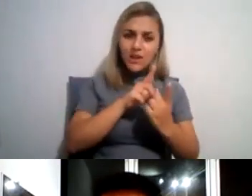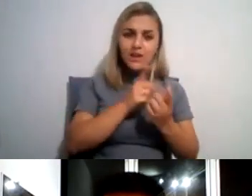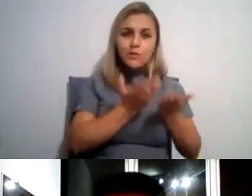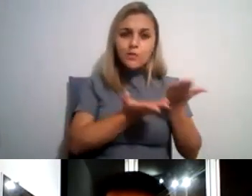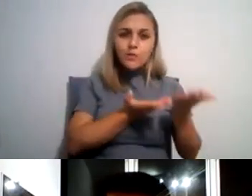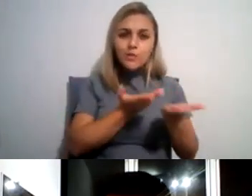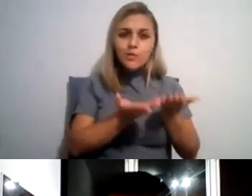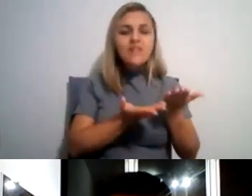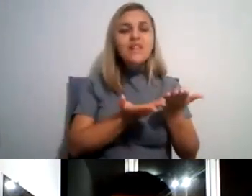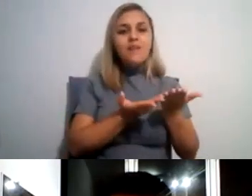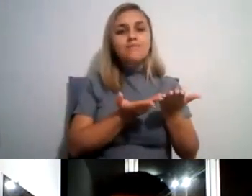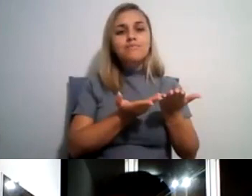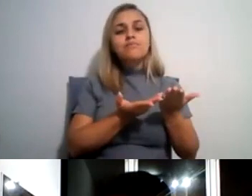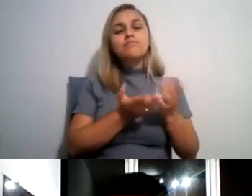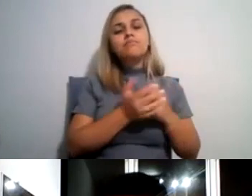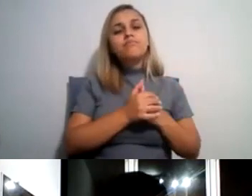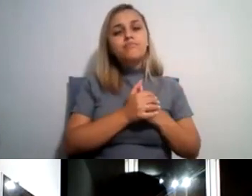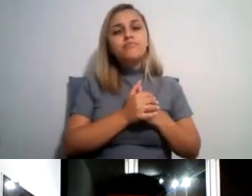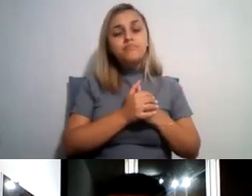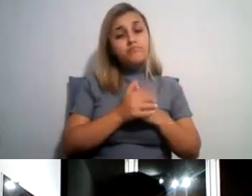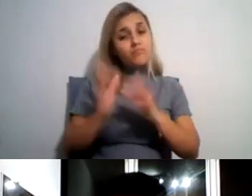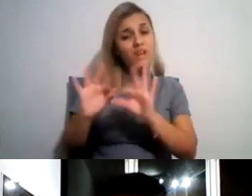as famílias de fato, né, Natália?